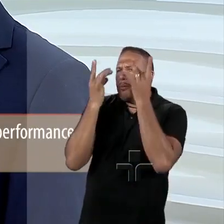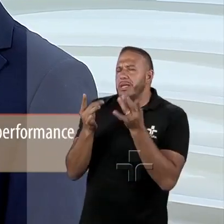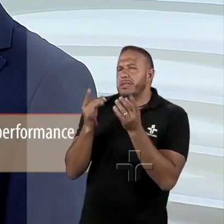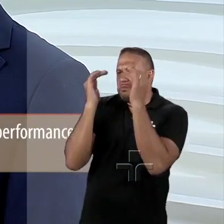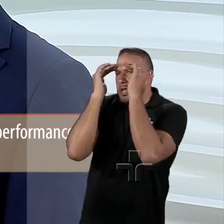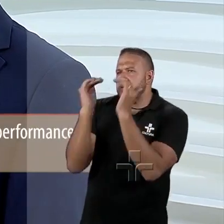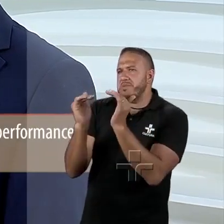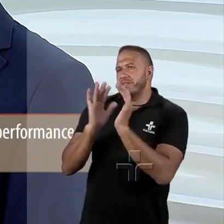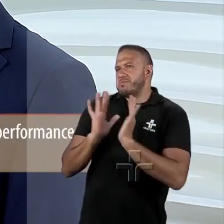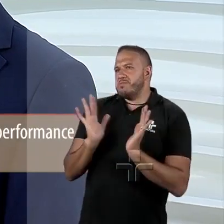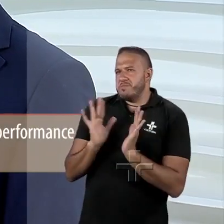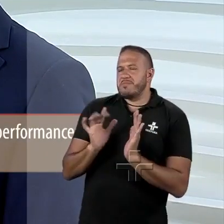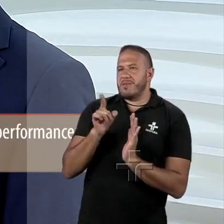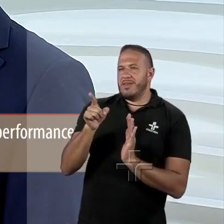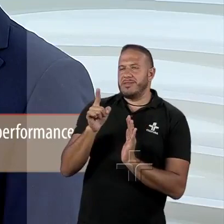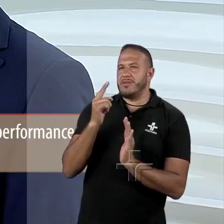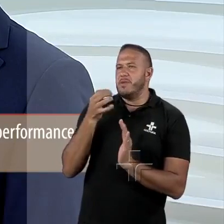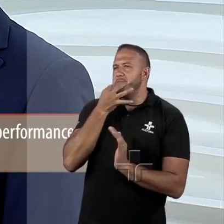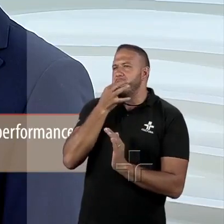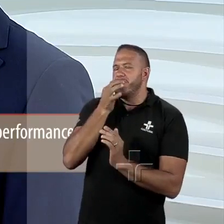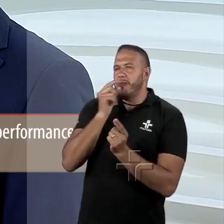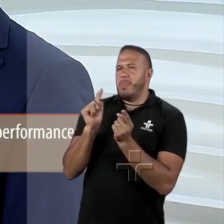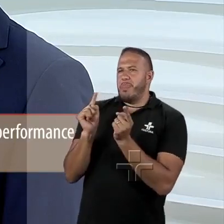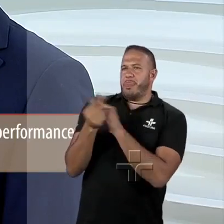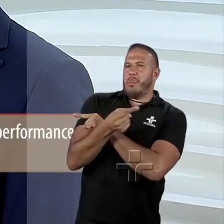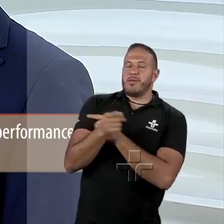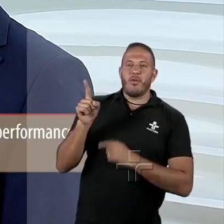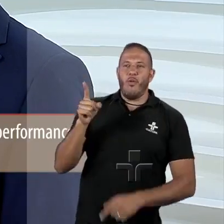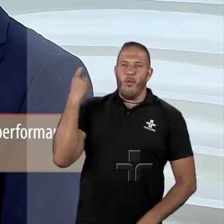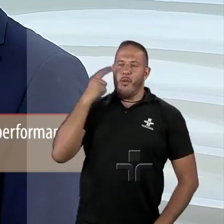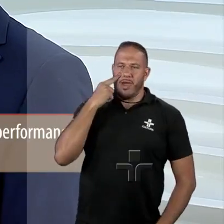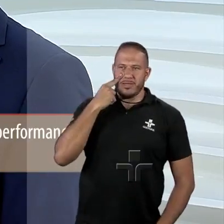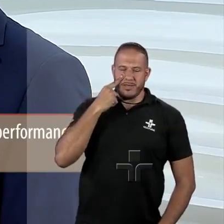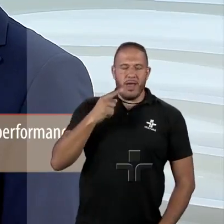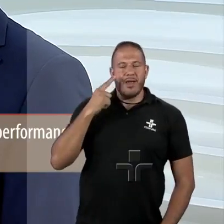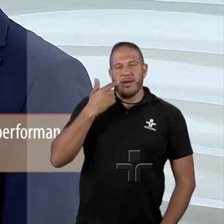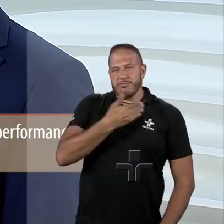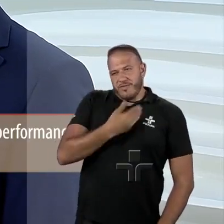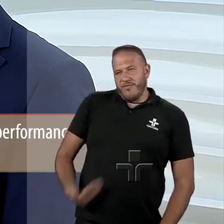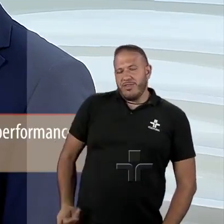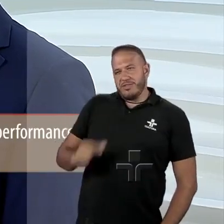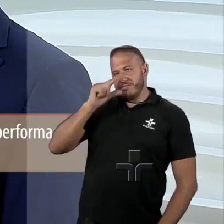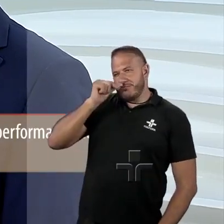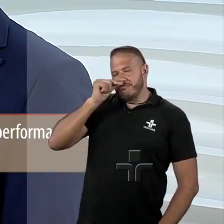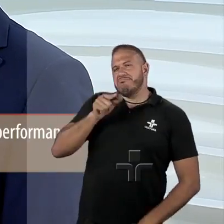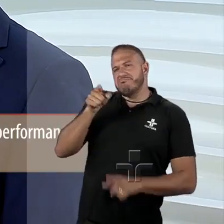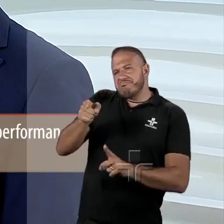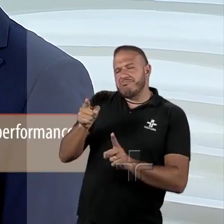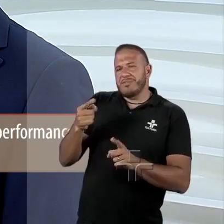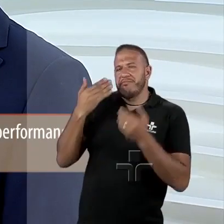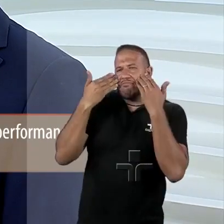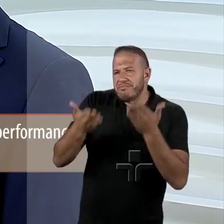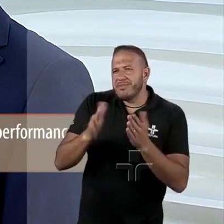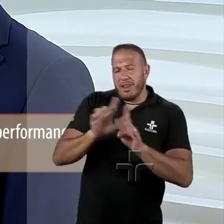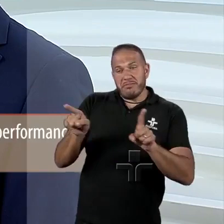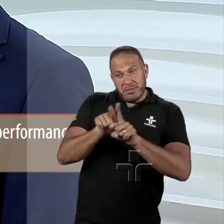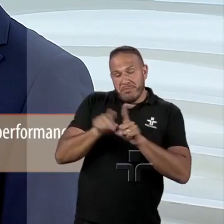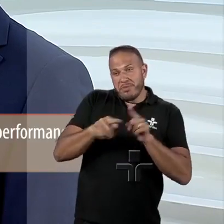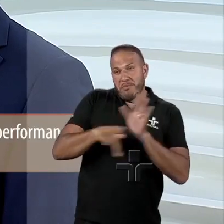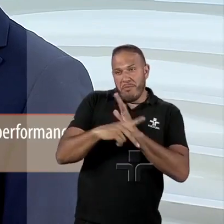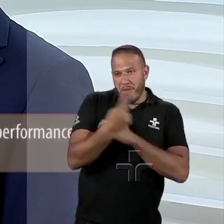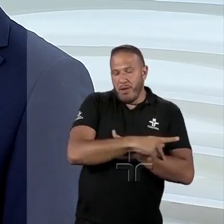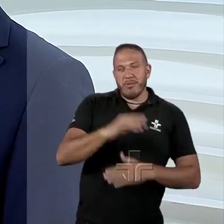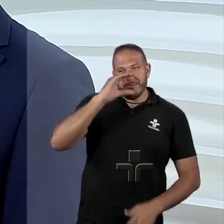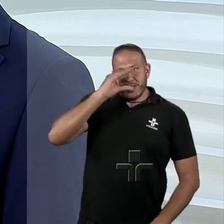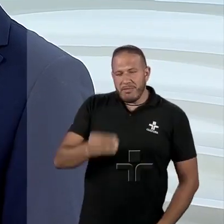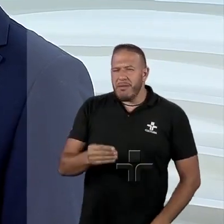a sua divergência com o ex-governador Geraldo Alckmin, é notório, é público, e com o próprio PSDB também. O que eu não